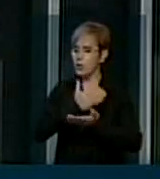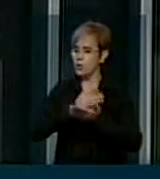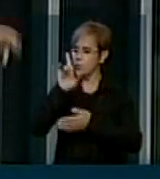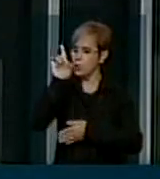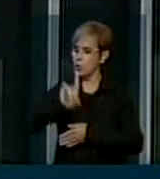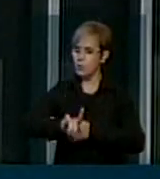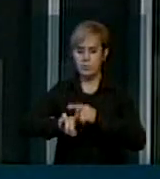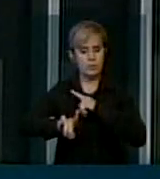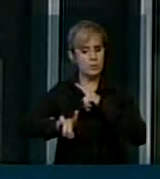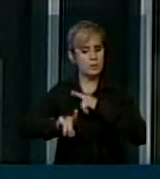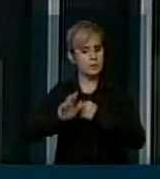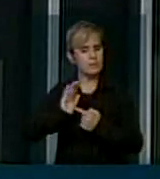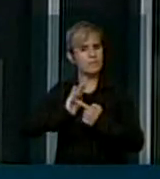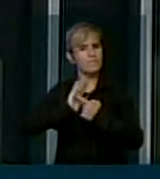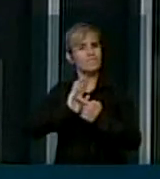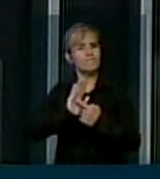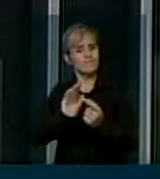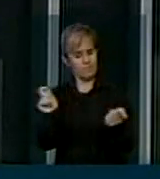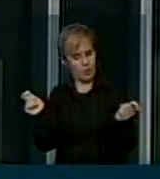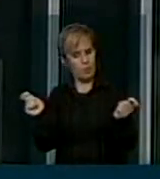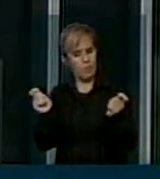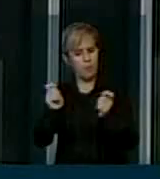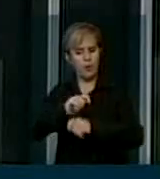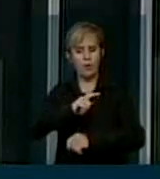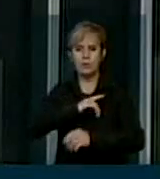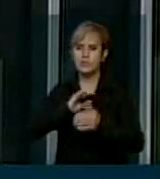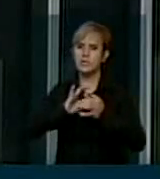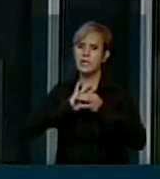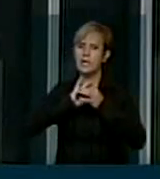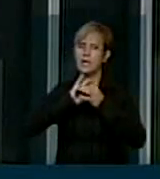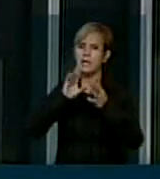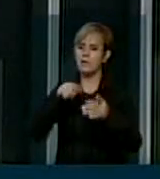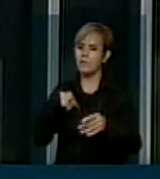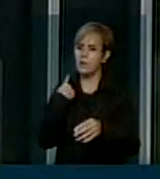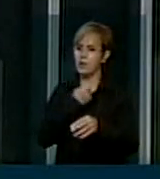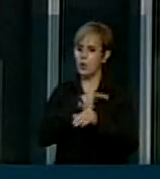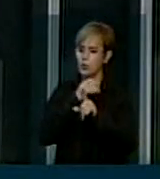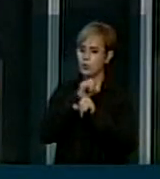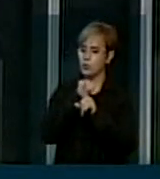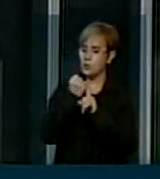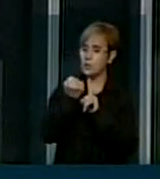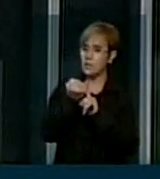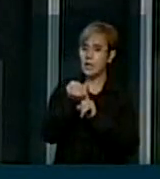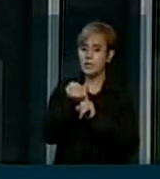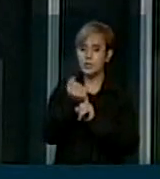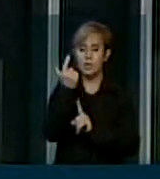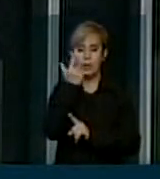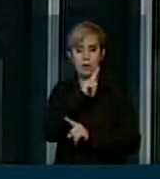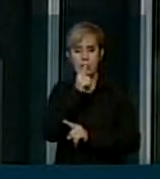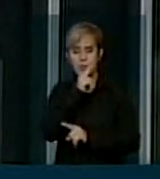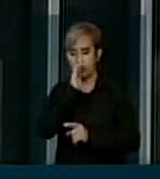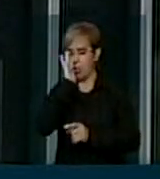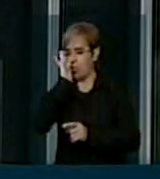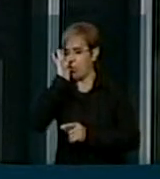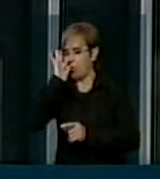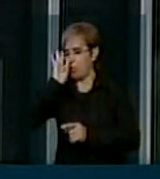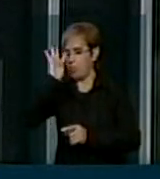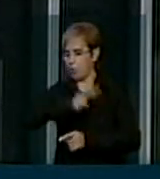revelam a disposição que nós temos enquanto sociedade de cada vez mais nos